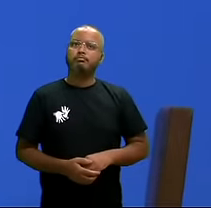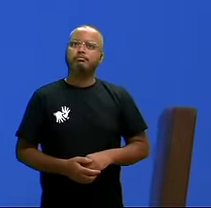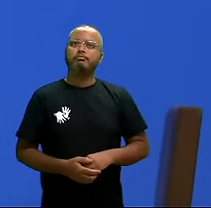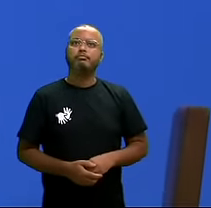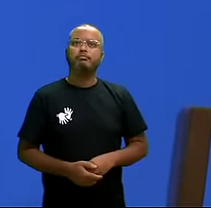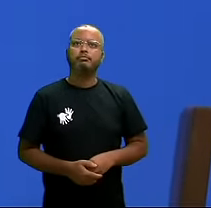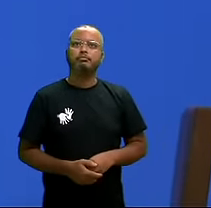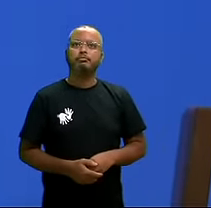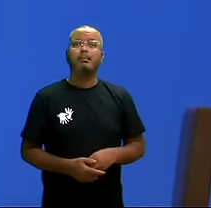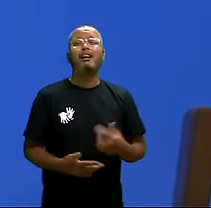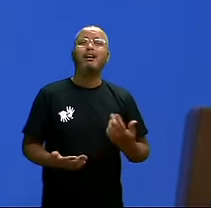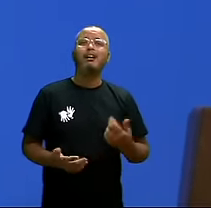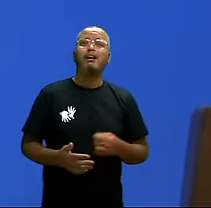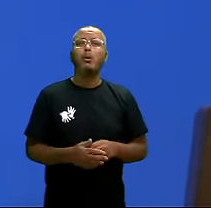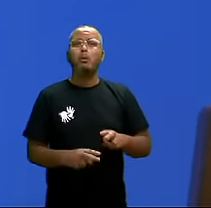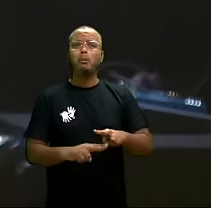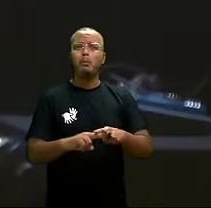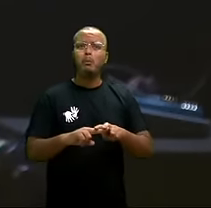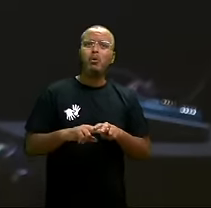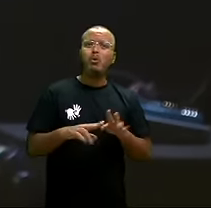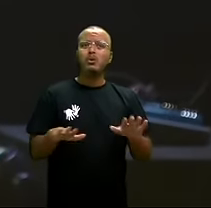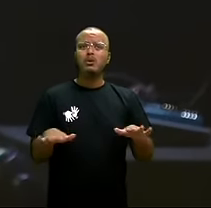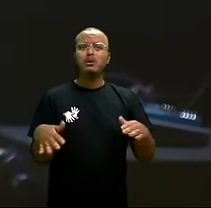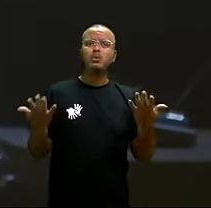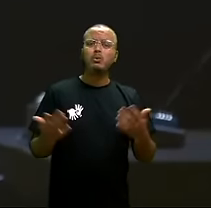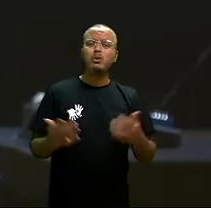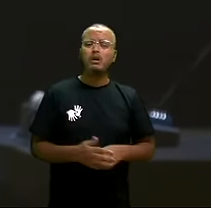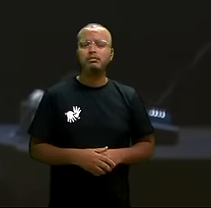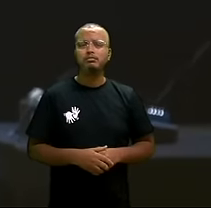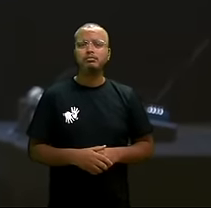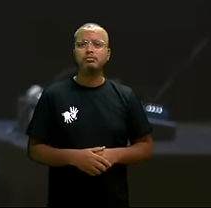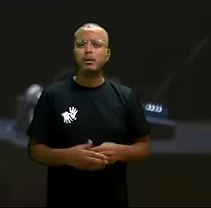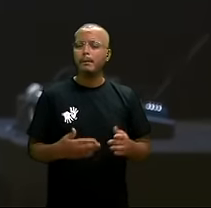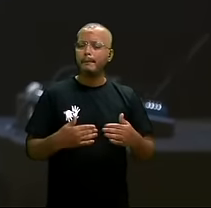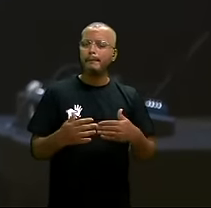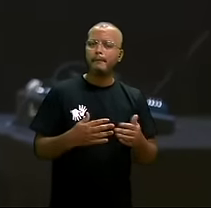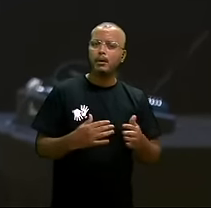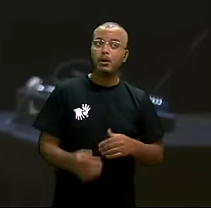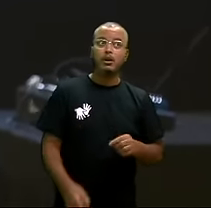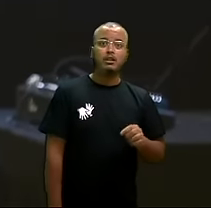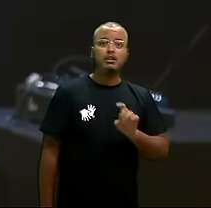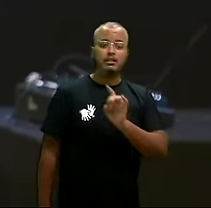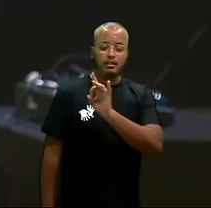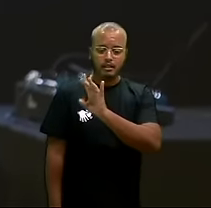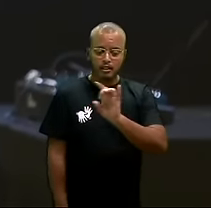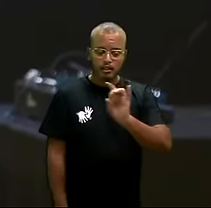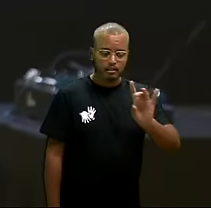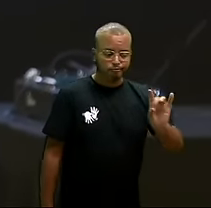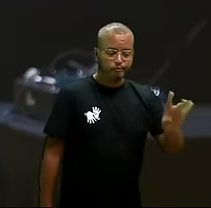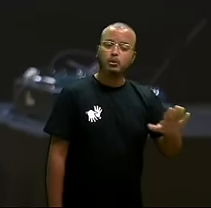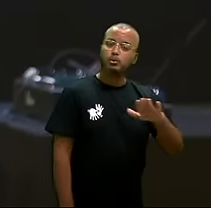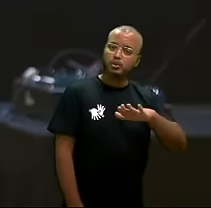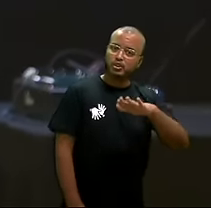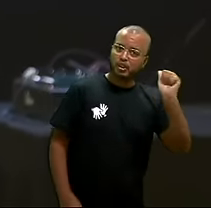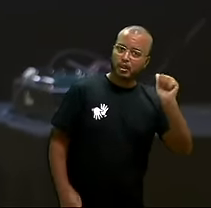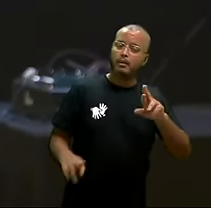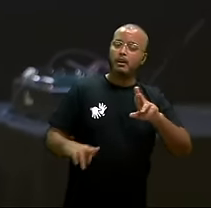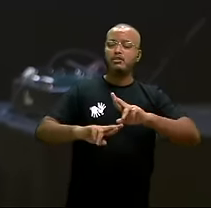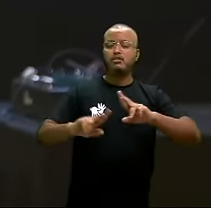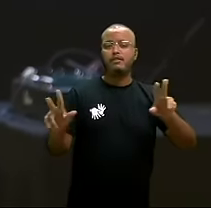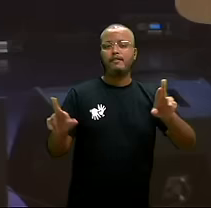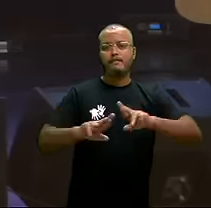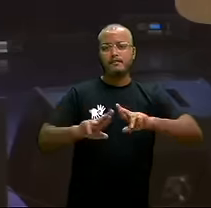É porque não tem porquê, irmão. Cada um tem um chamado. E bonito é a pessoa ser inteira, ser